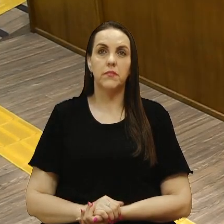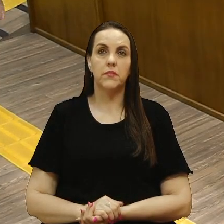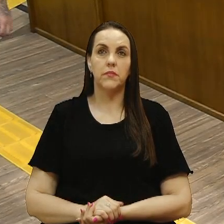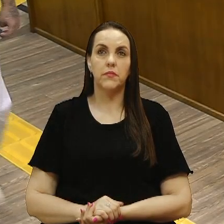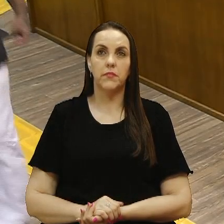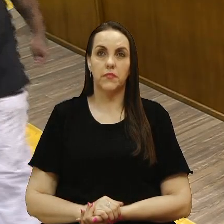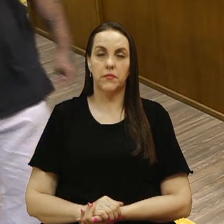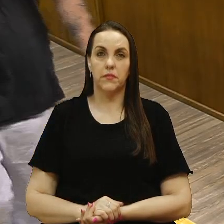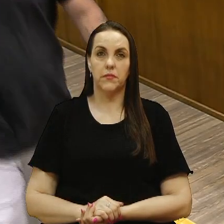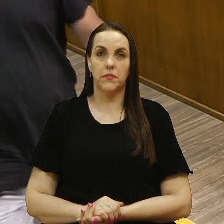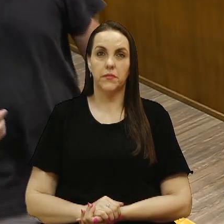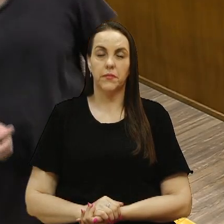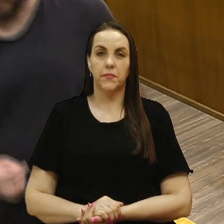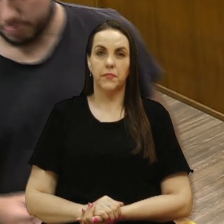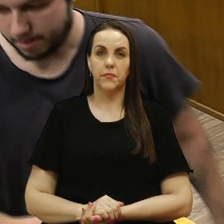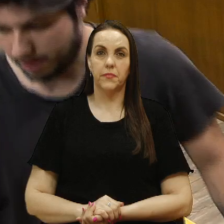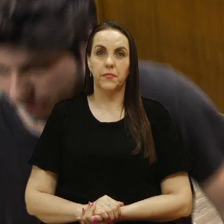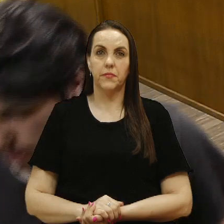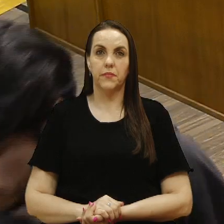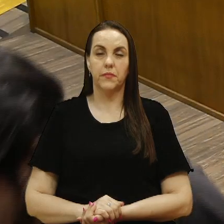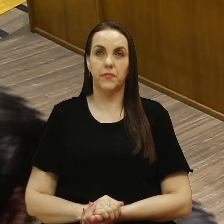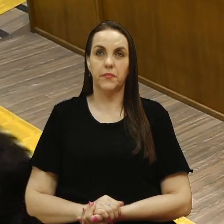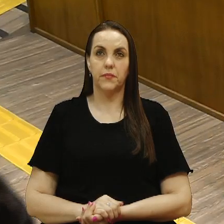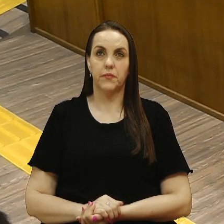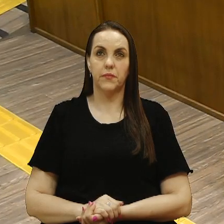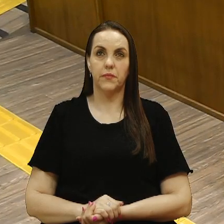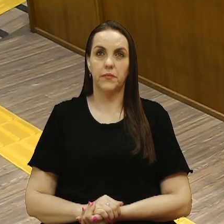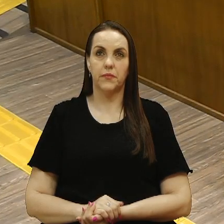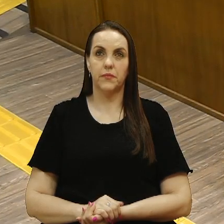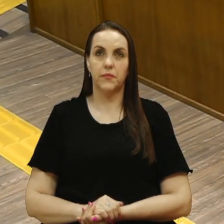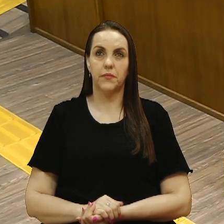Não abriu, não, tu não pede nada.